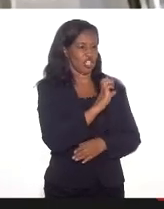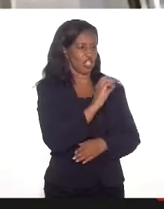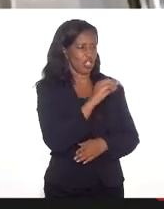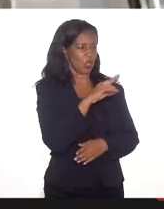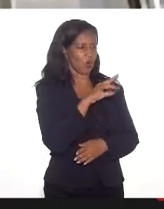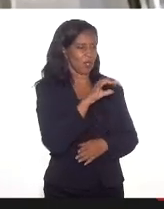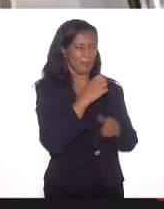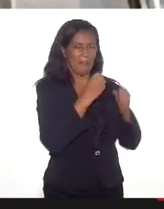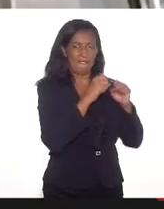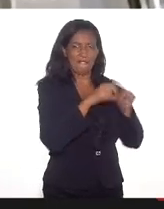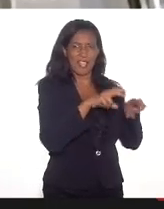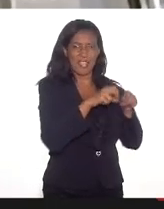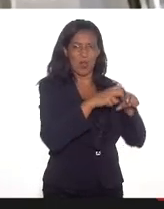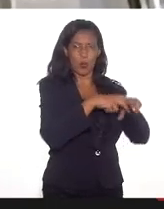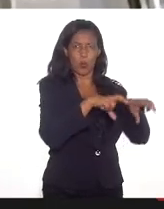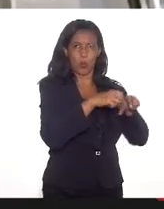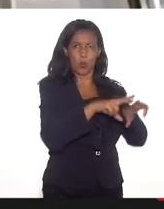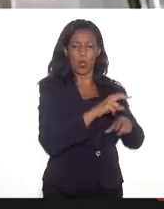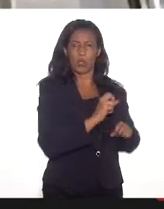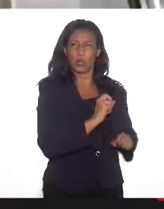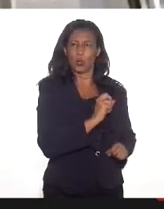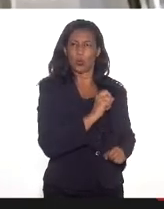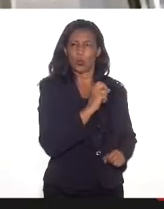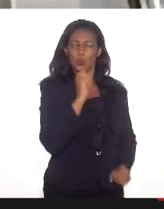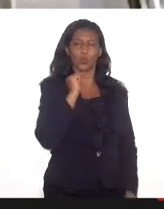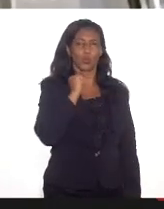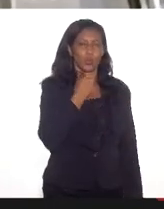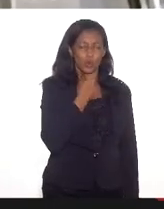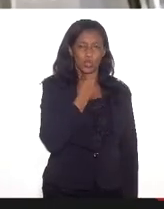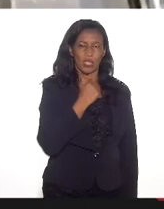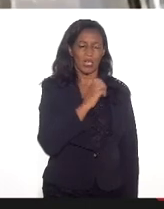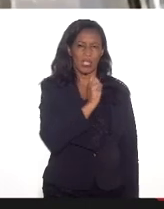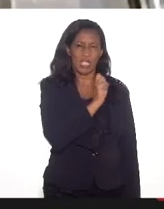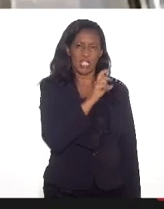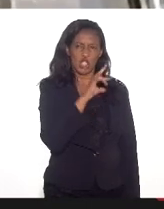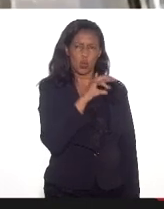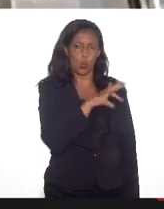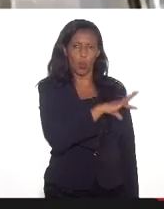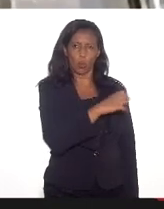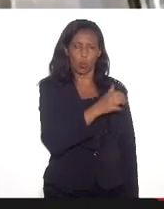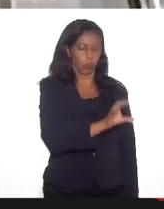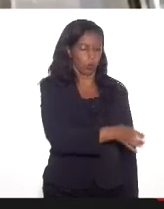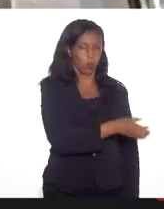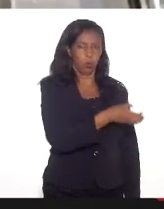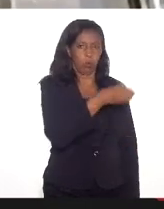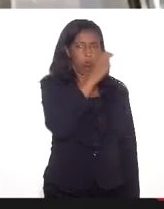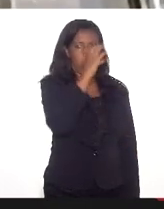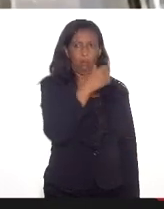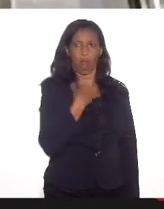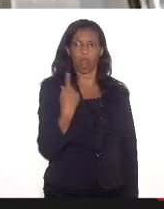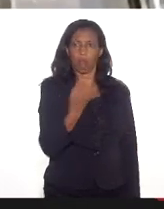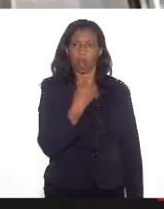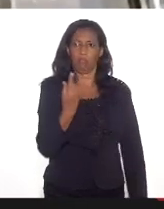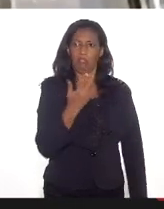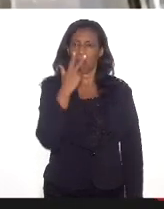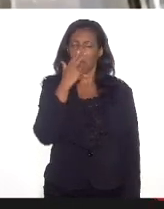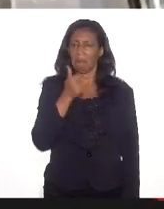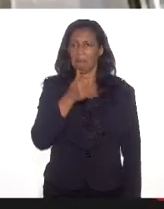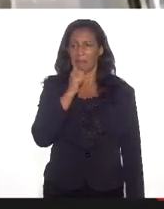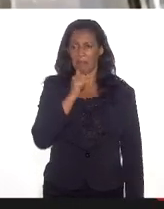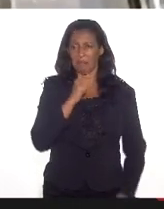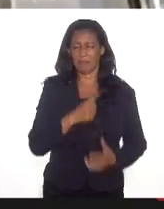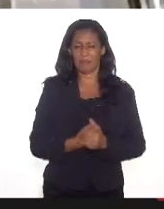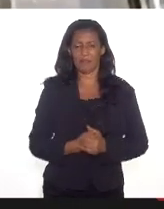envenenada suja com esgoto as políticas relacionadas ao